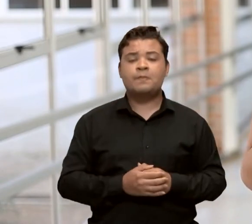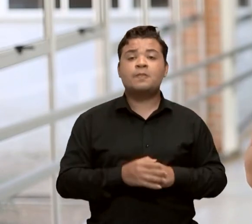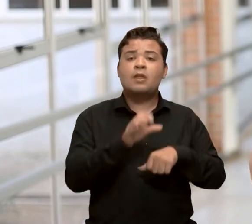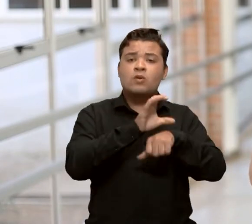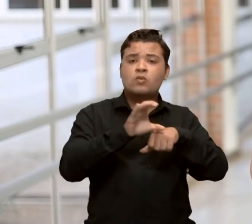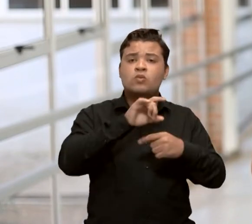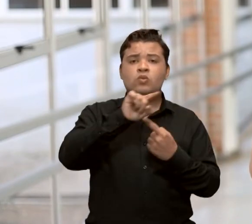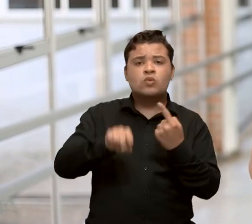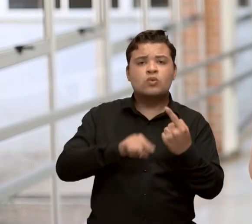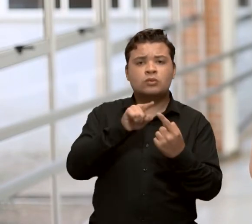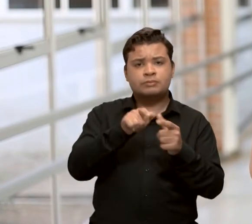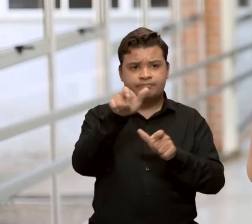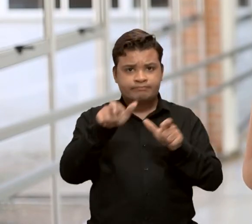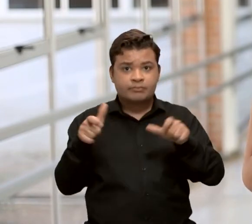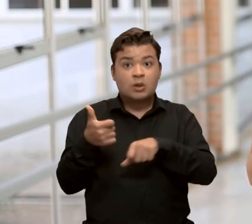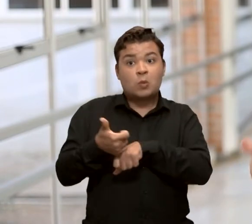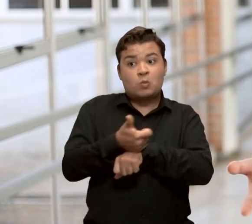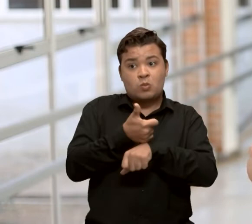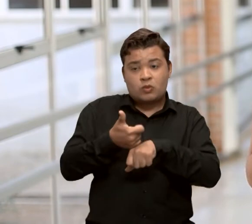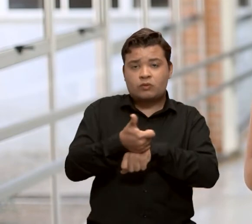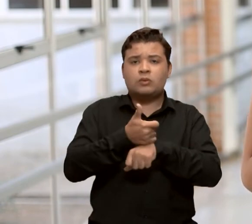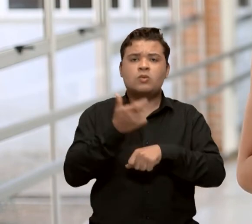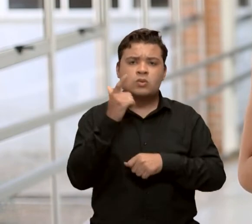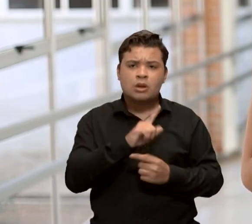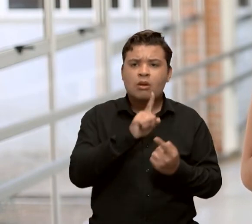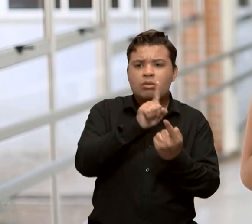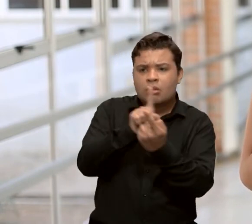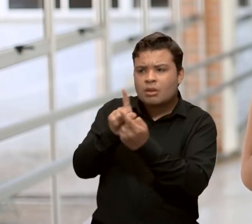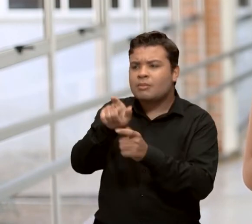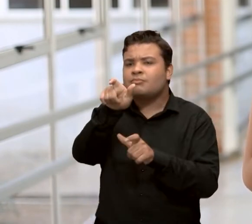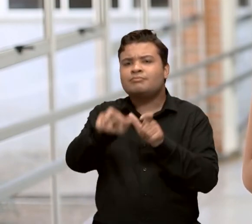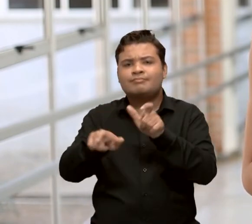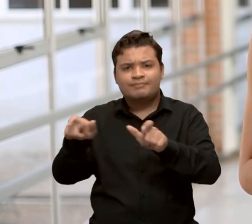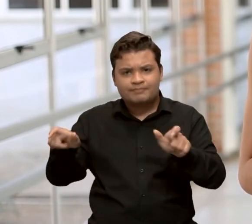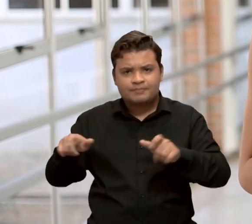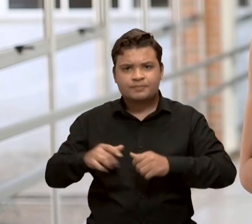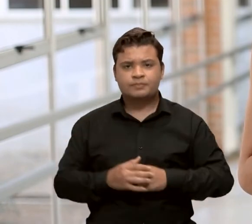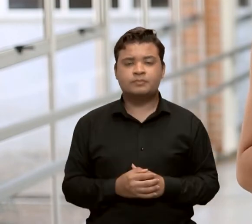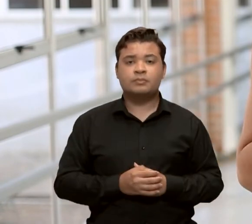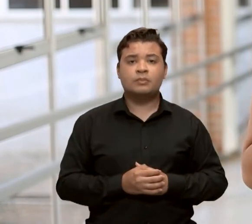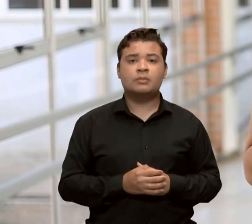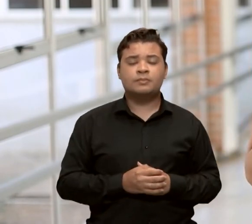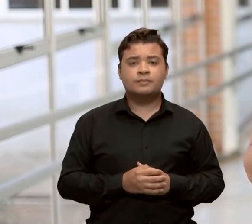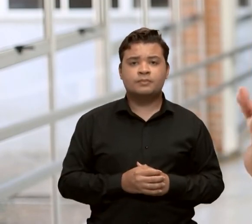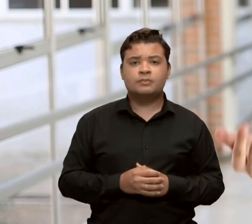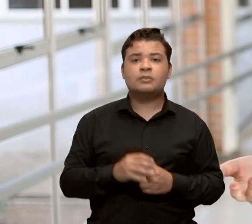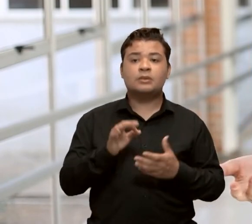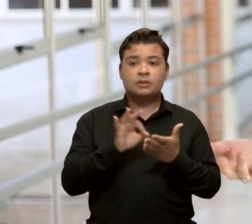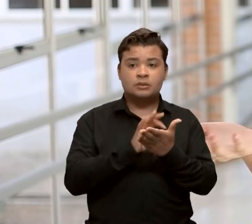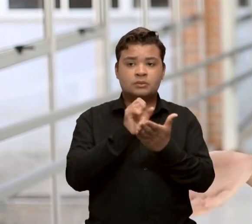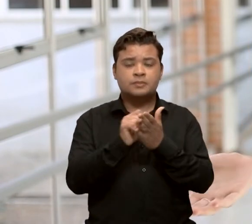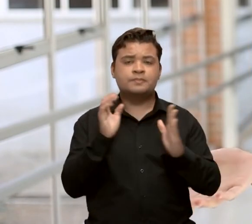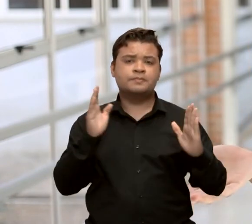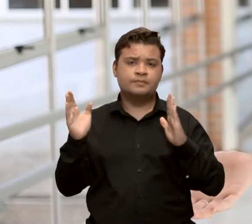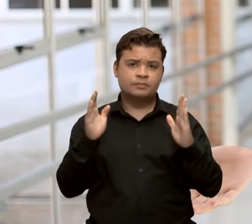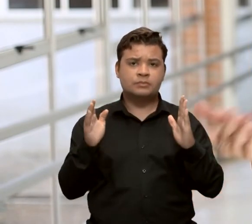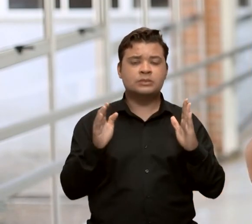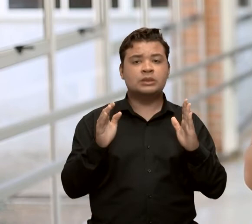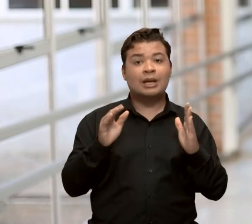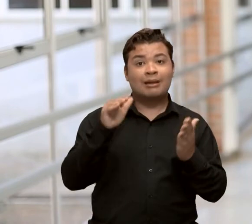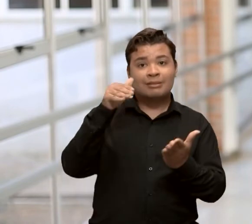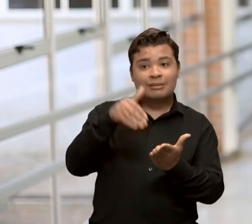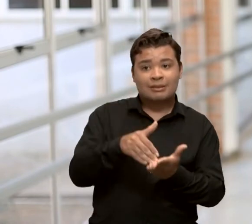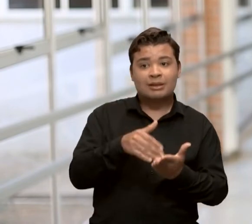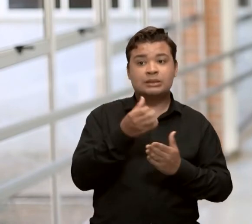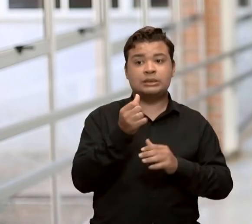principal capacitar profissionais para o atendimento dessas pessoas. O prazo das inscrições vai até o dia 6 de setembro e o